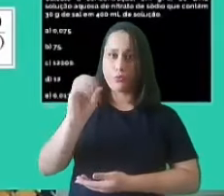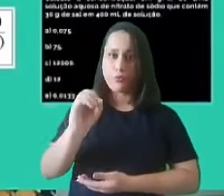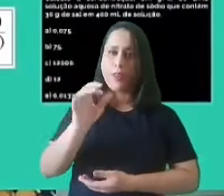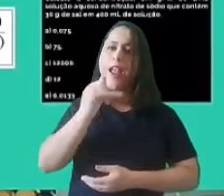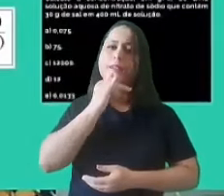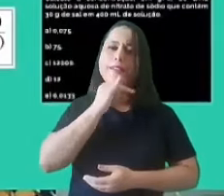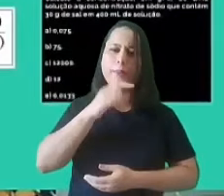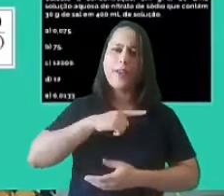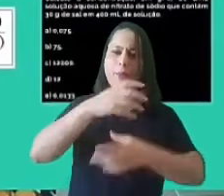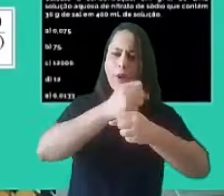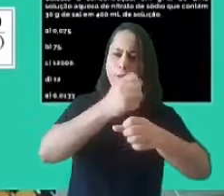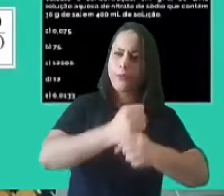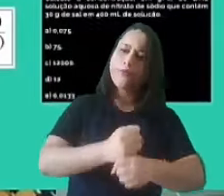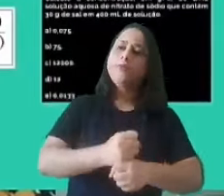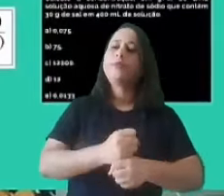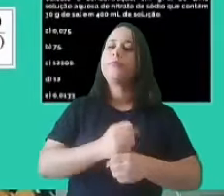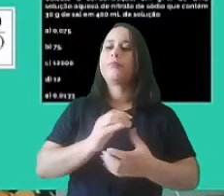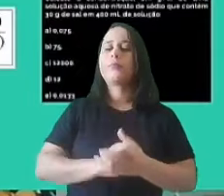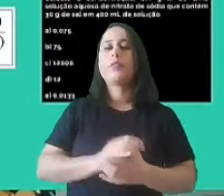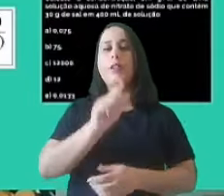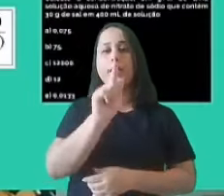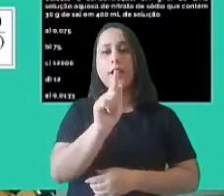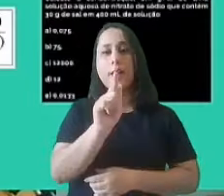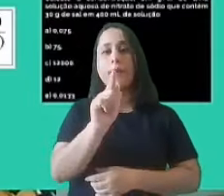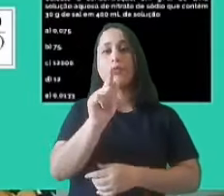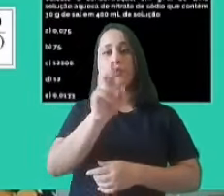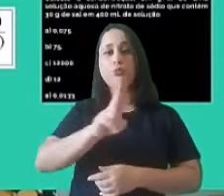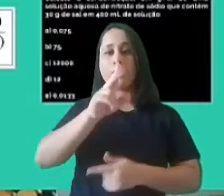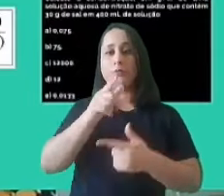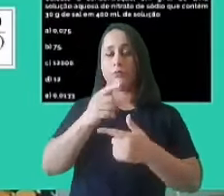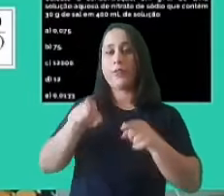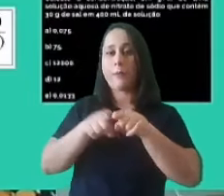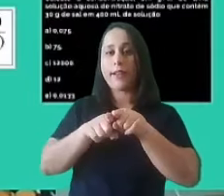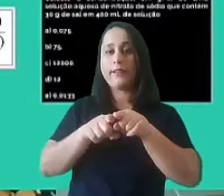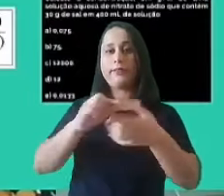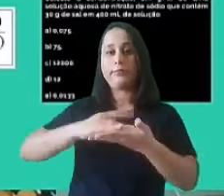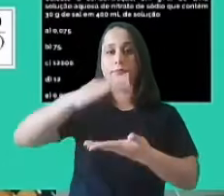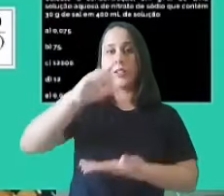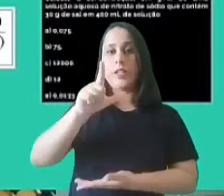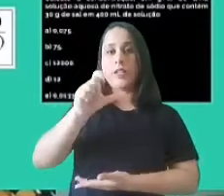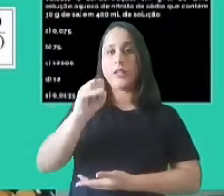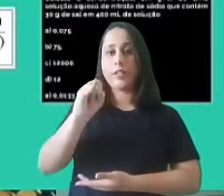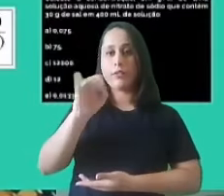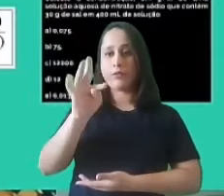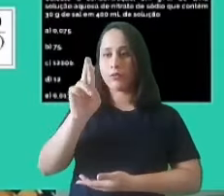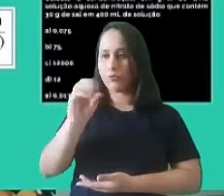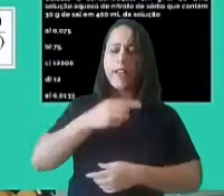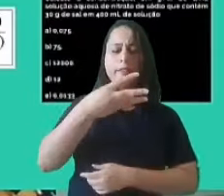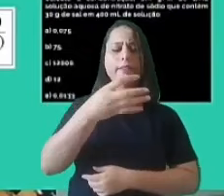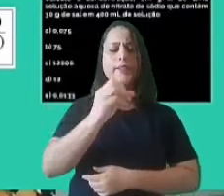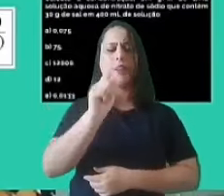massa por volume, grama por litro. É bem parecido com o cálculo de